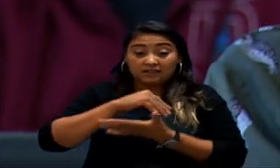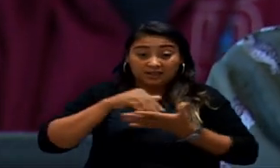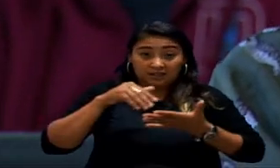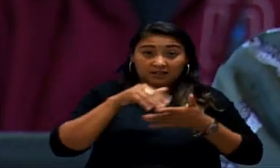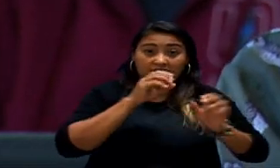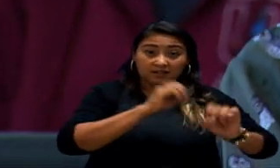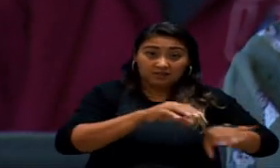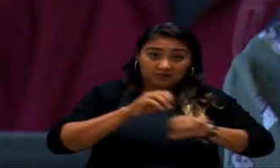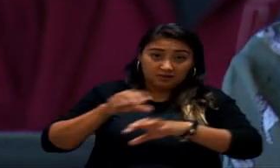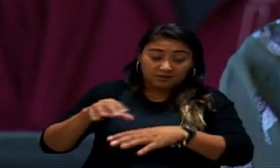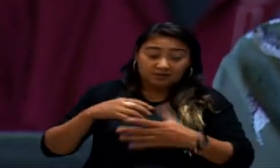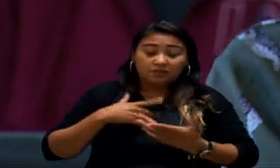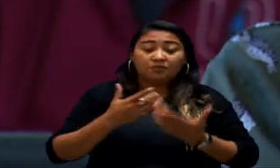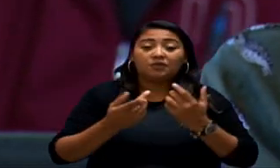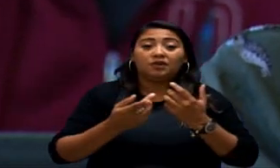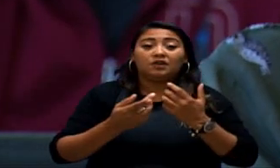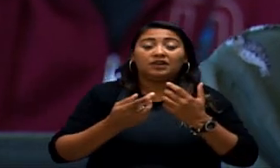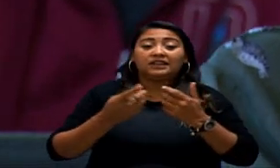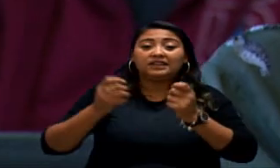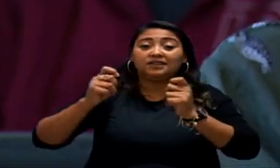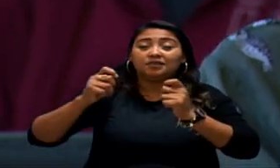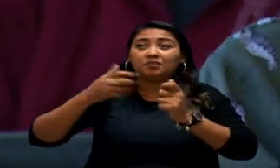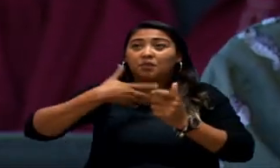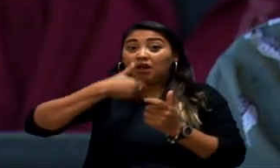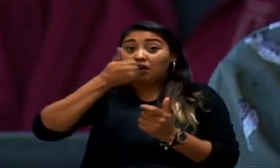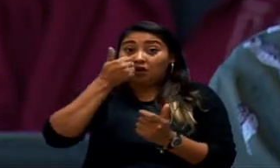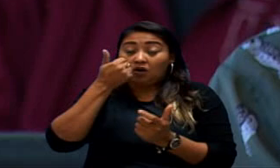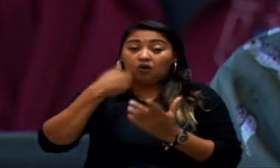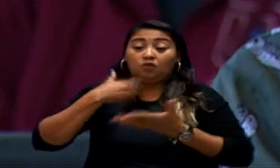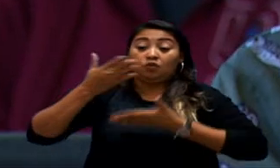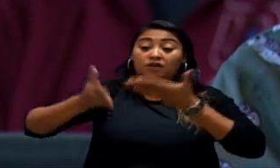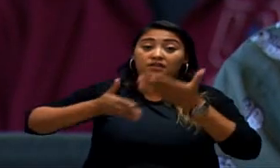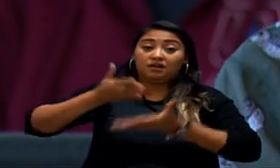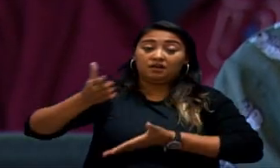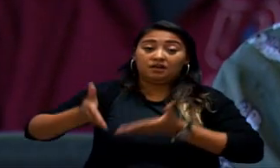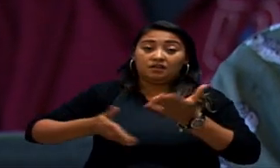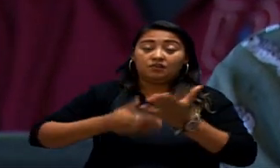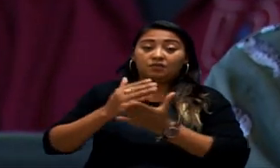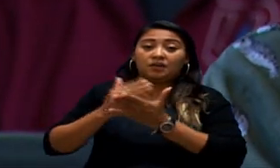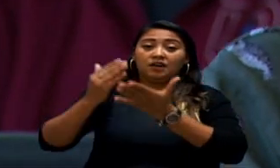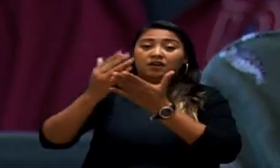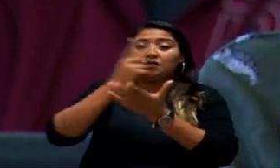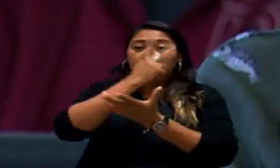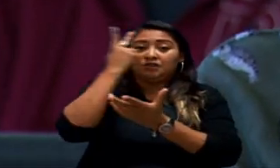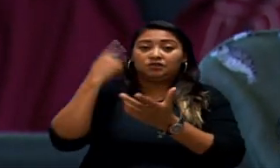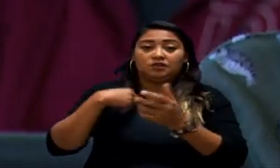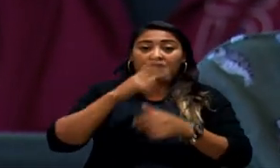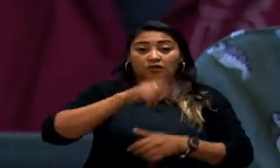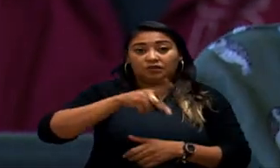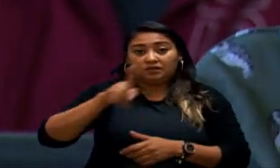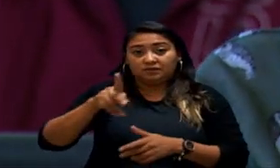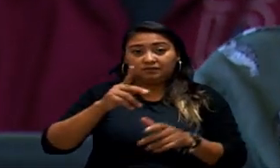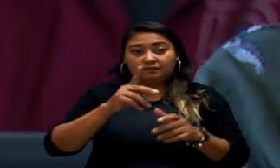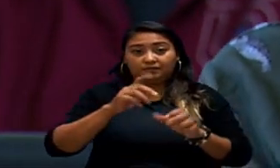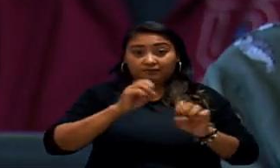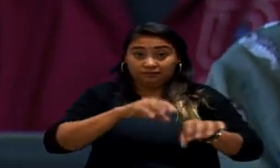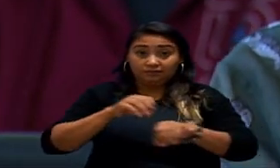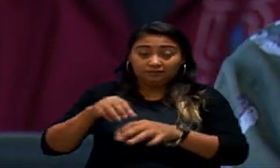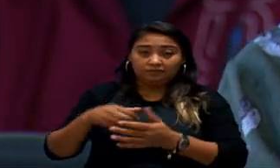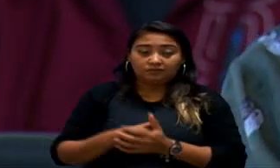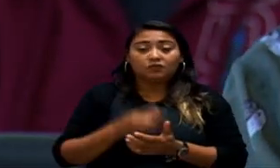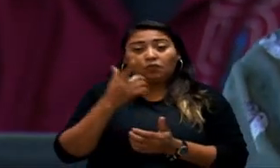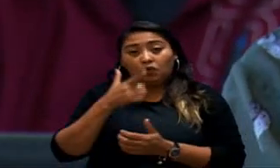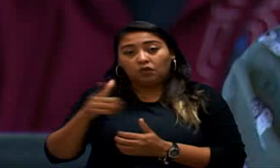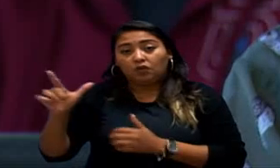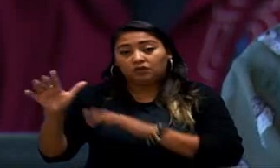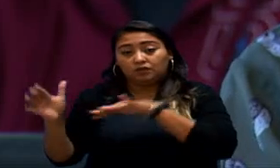da Educação, trazendo aí um cuidado maior com os servidores da educação. Né? Mas tem um